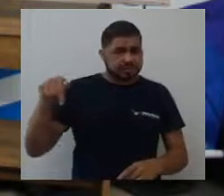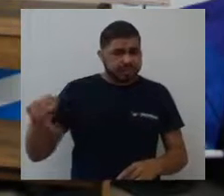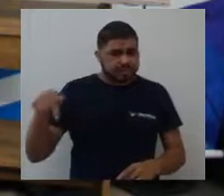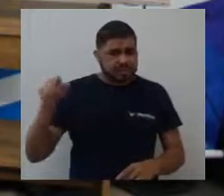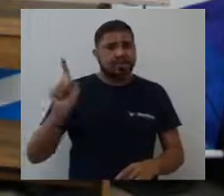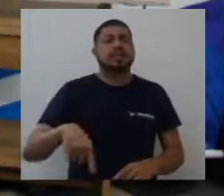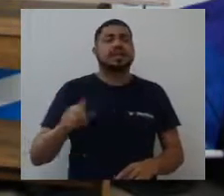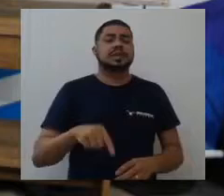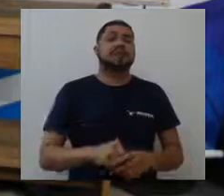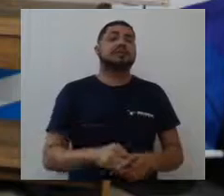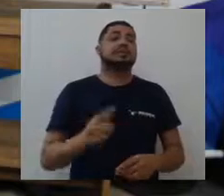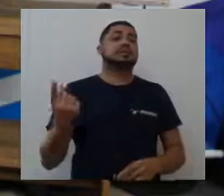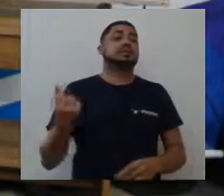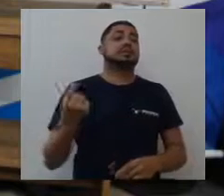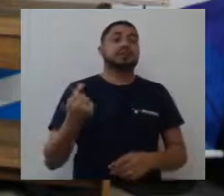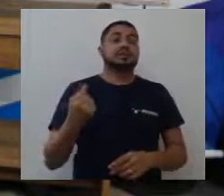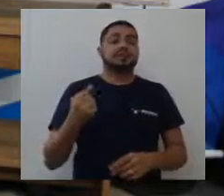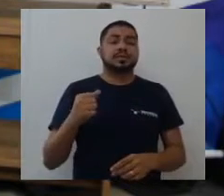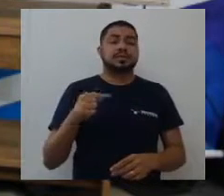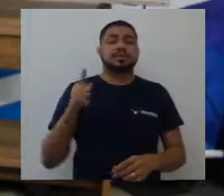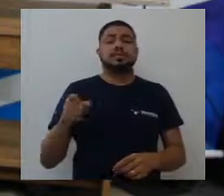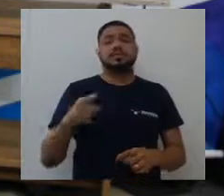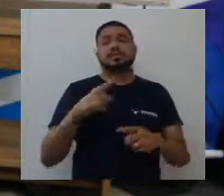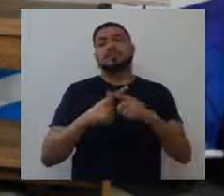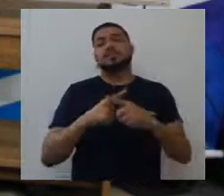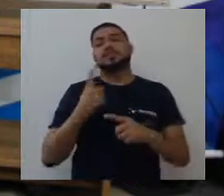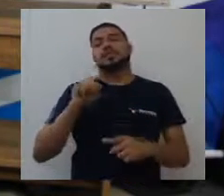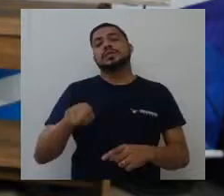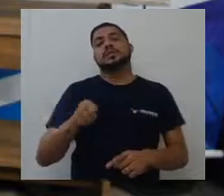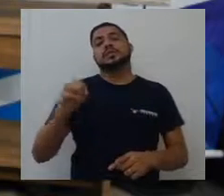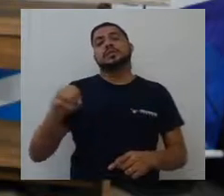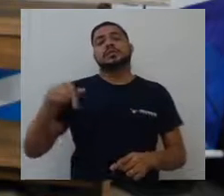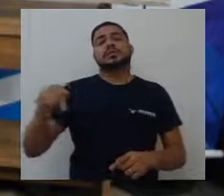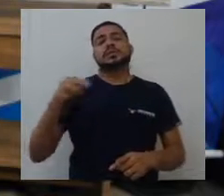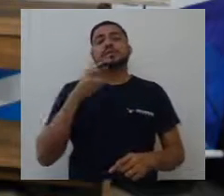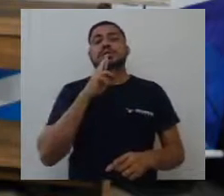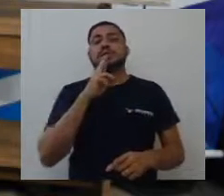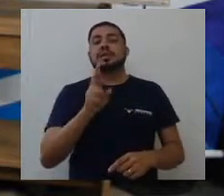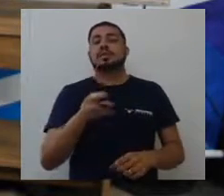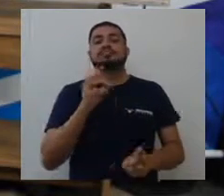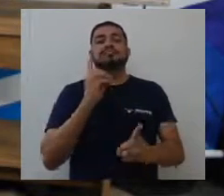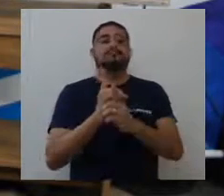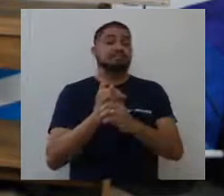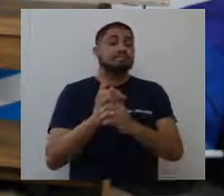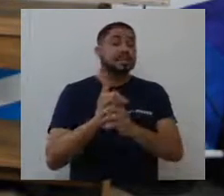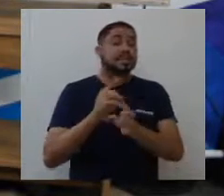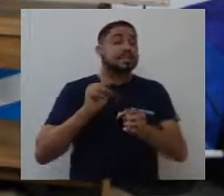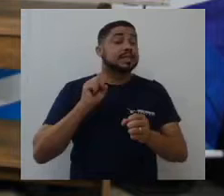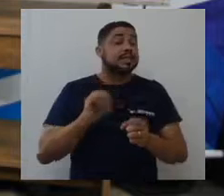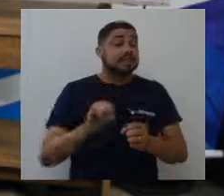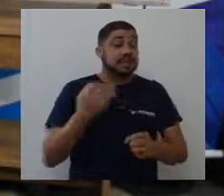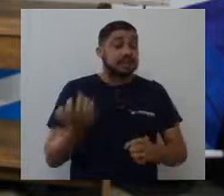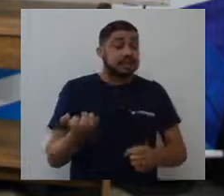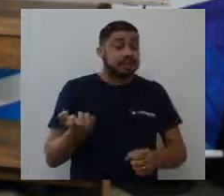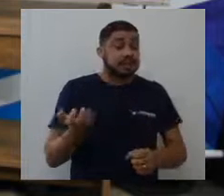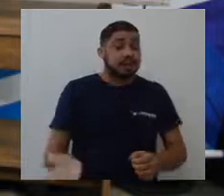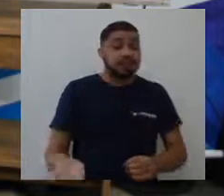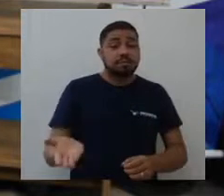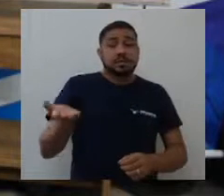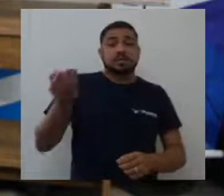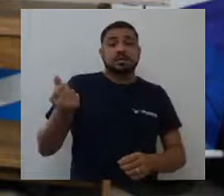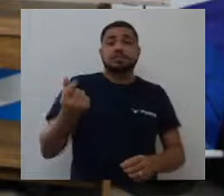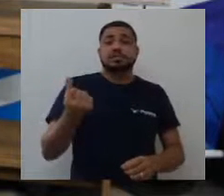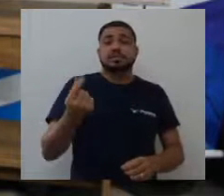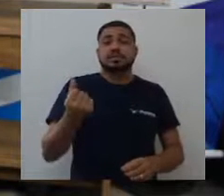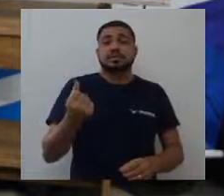Exato. Tu pega esse preço e multiplica por 1,07 que já encontra o resultado. Então, vê, se a gente quiser aumentar o preço de um